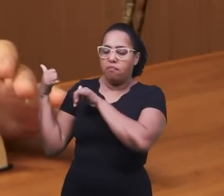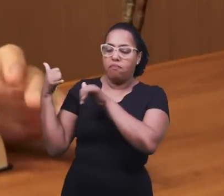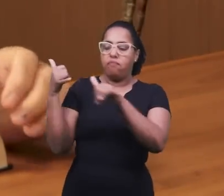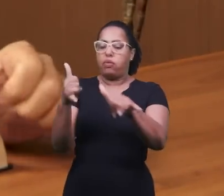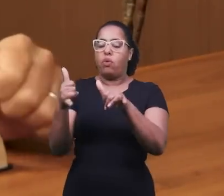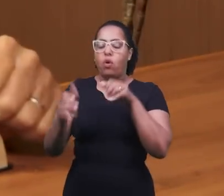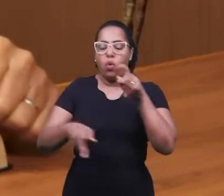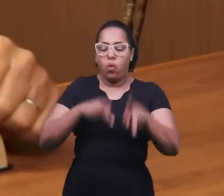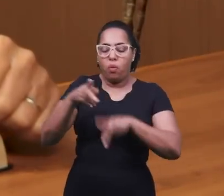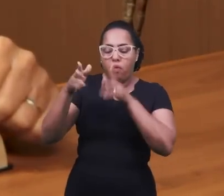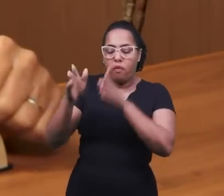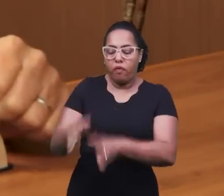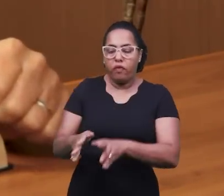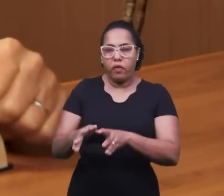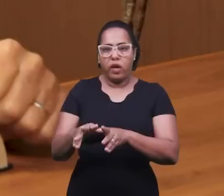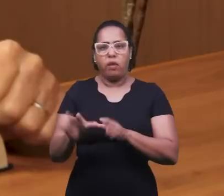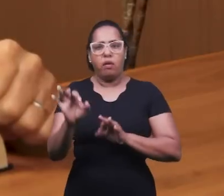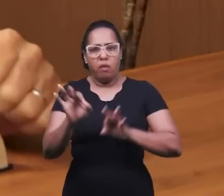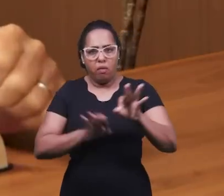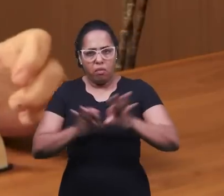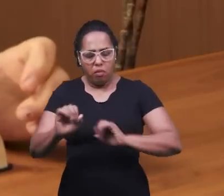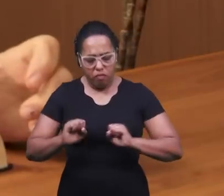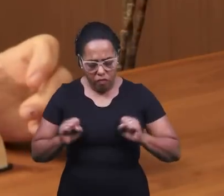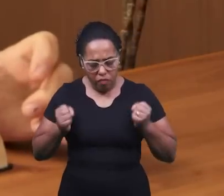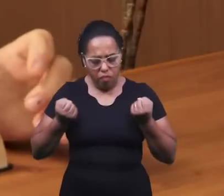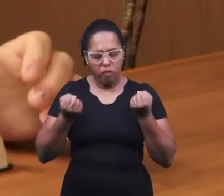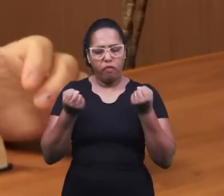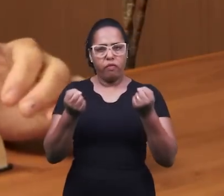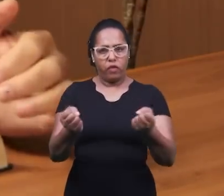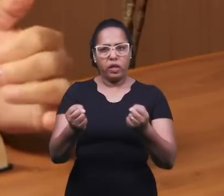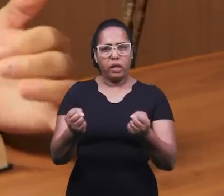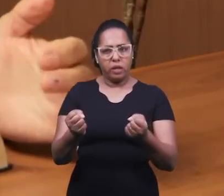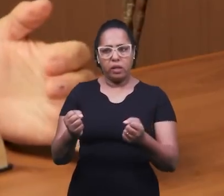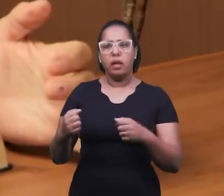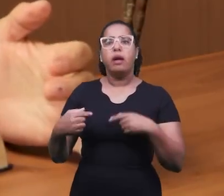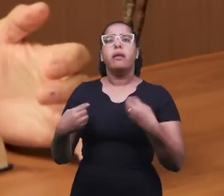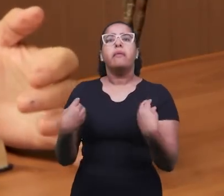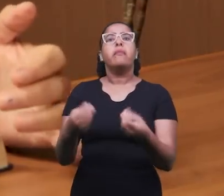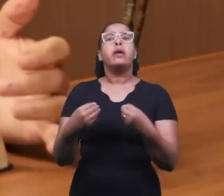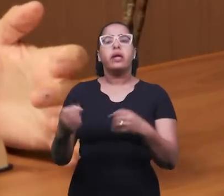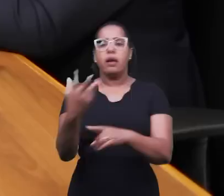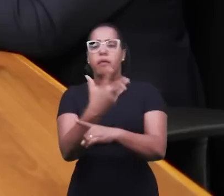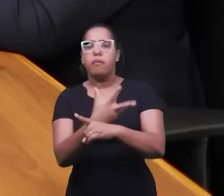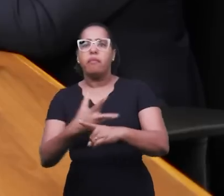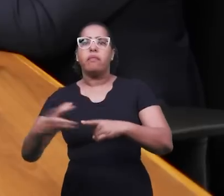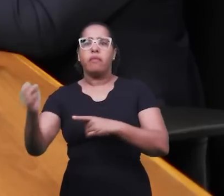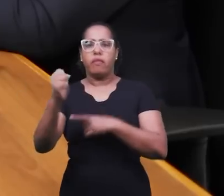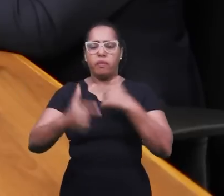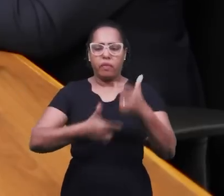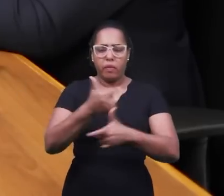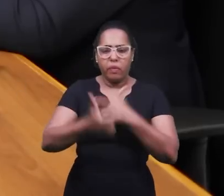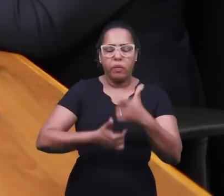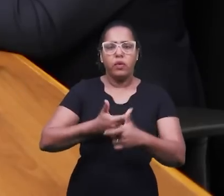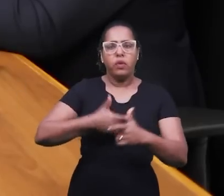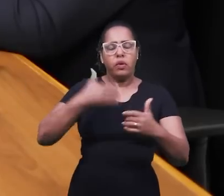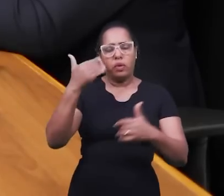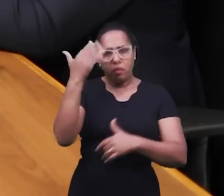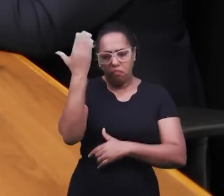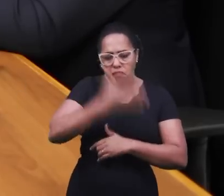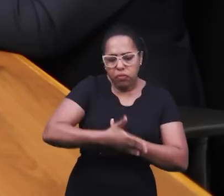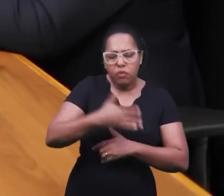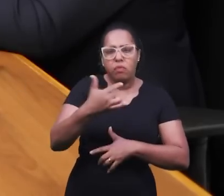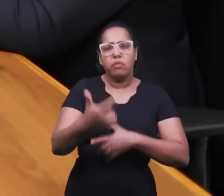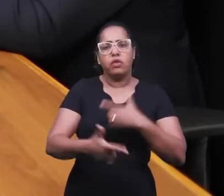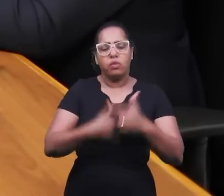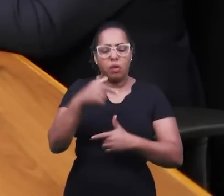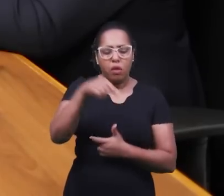tocada, a igreja esteja já preparada, fortalecida para enfrentar as lutas, os problemas e os juízos que